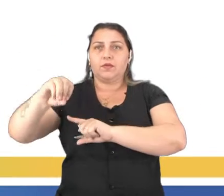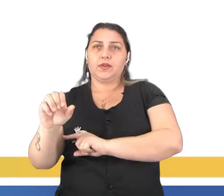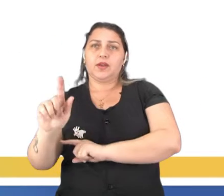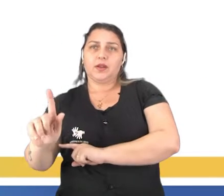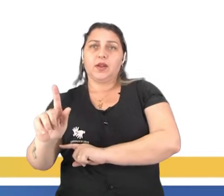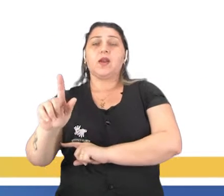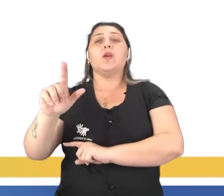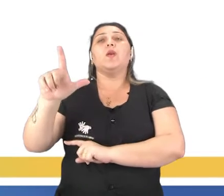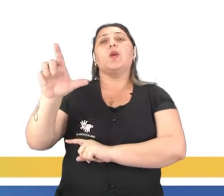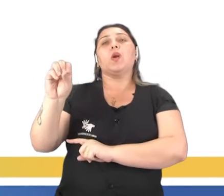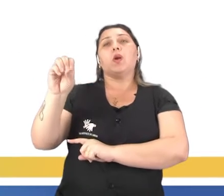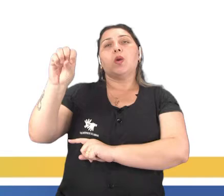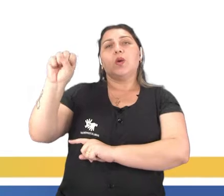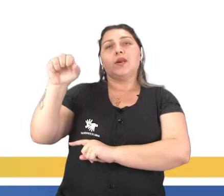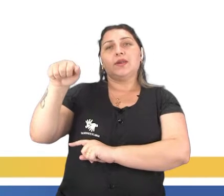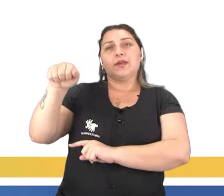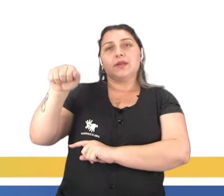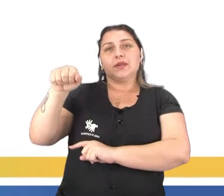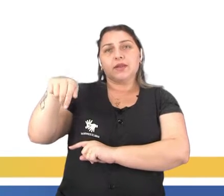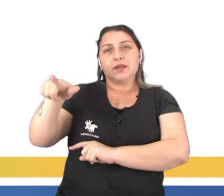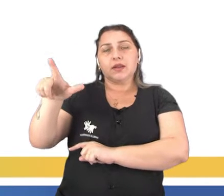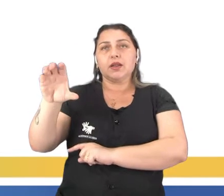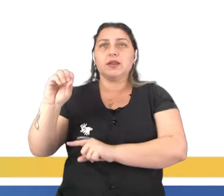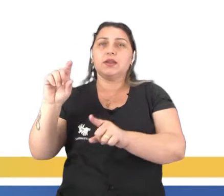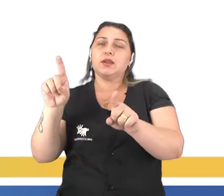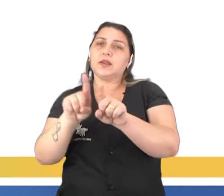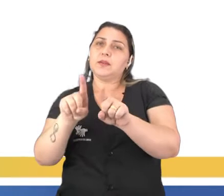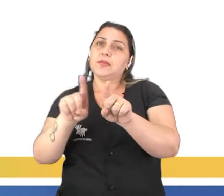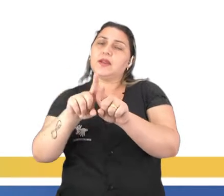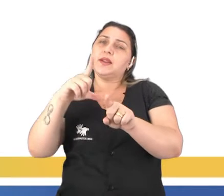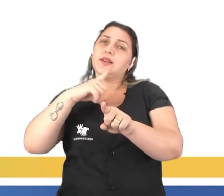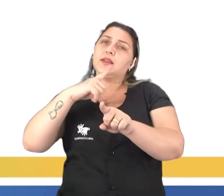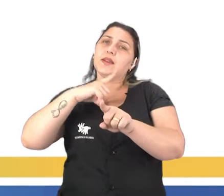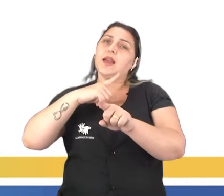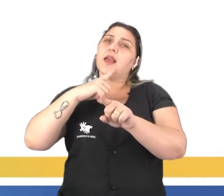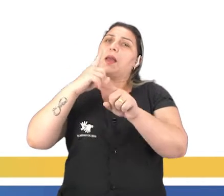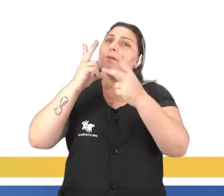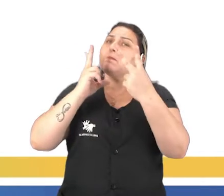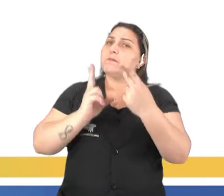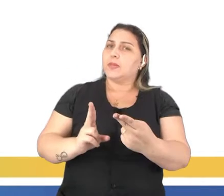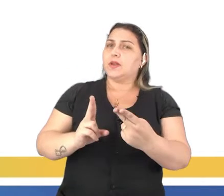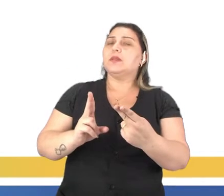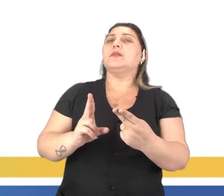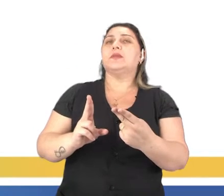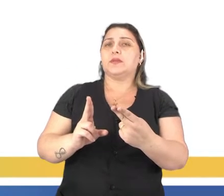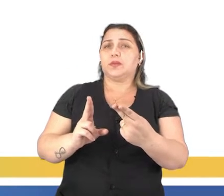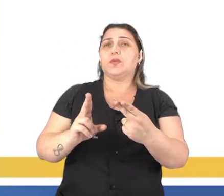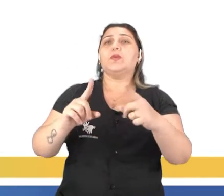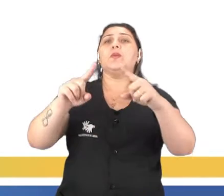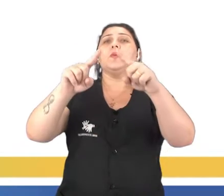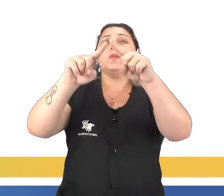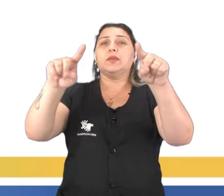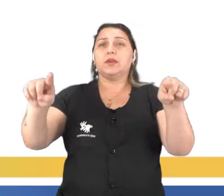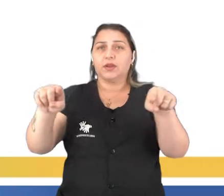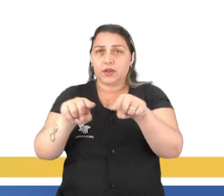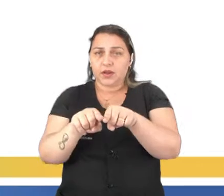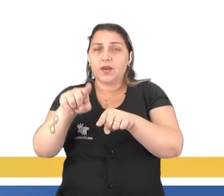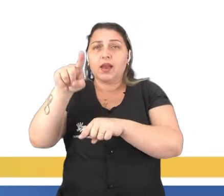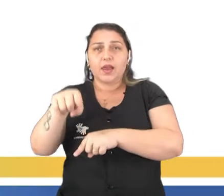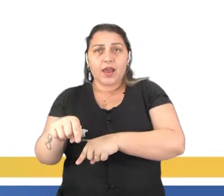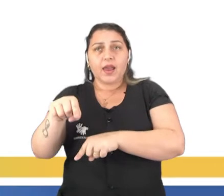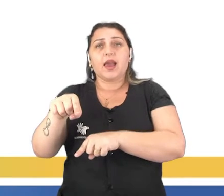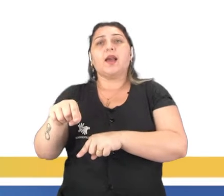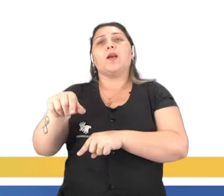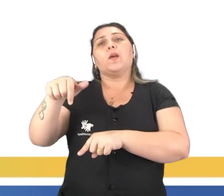um losango, né, por também ser um quadrilátero aí que possui todos os lados com a mesma medida. Então, o triângulo, ele é um tipo de